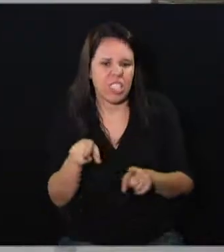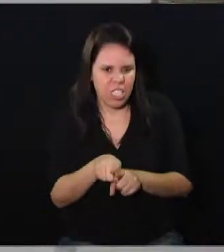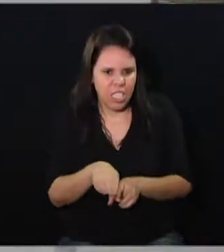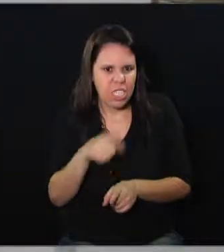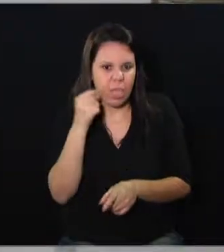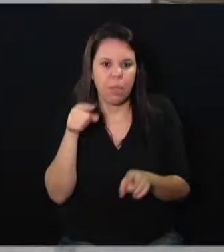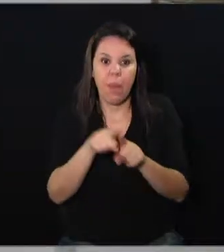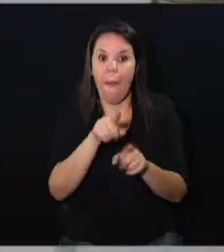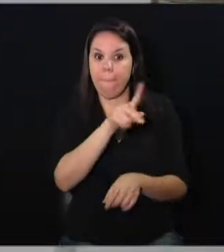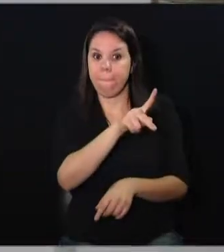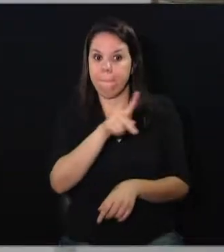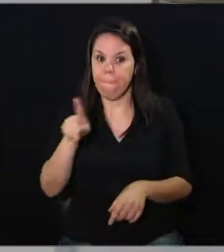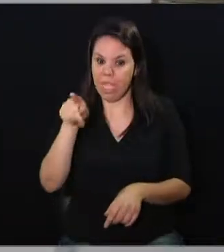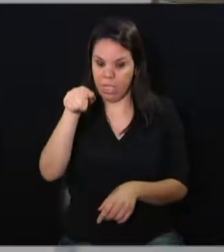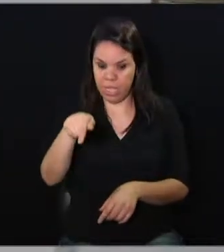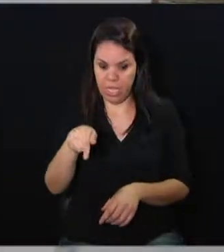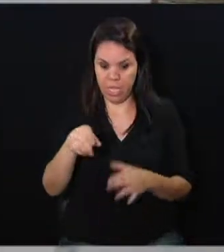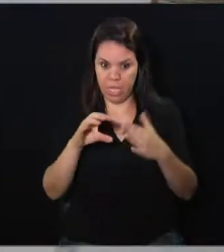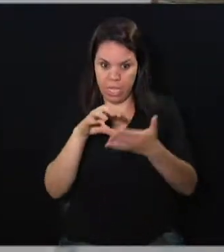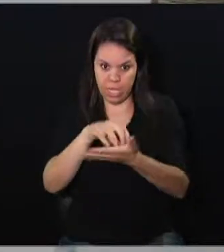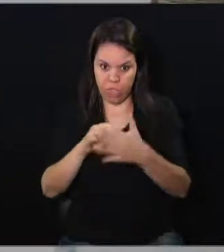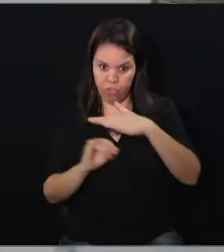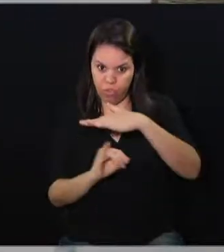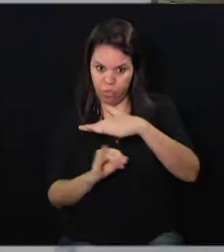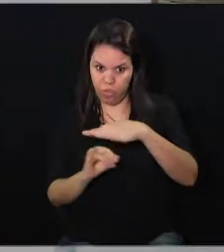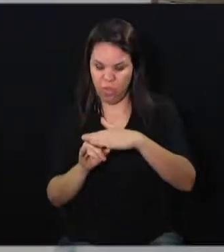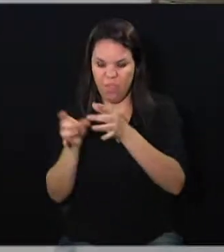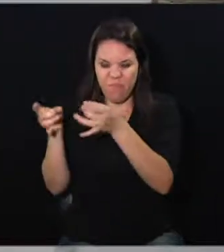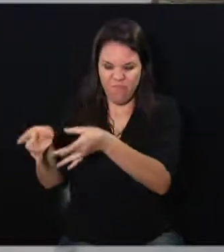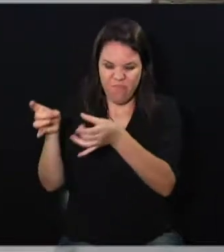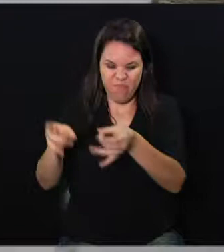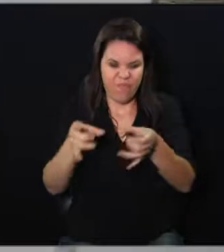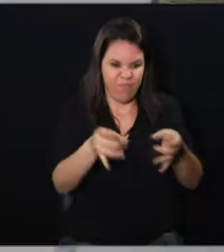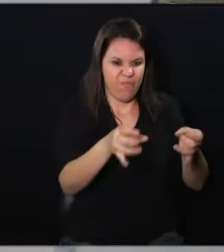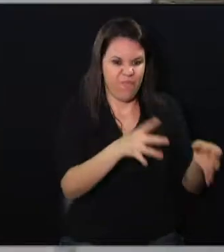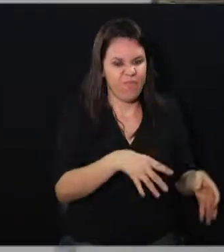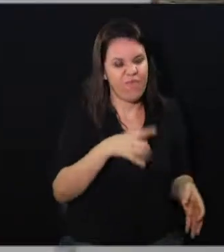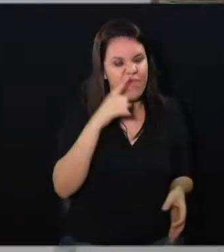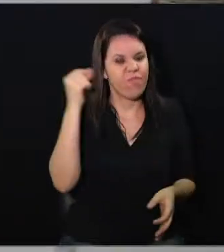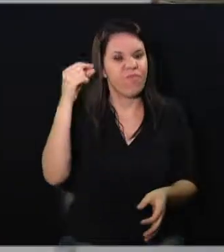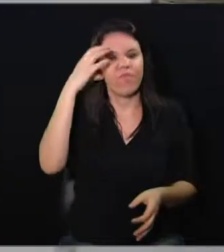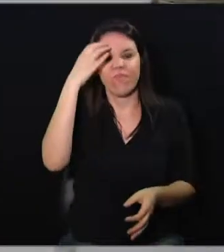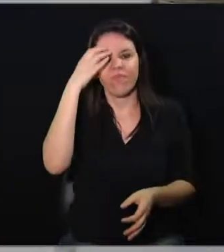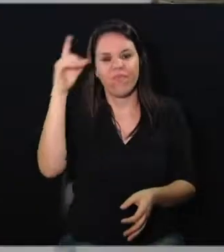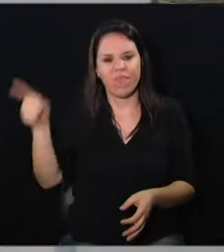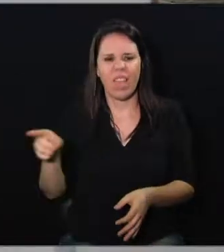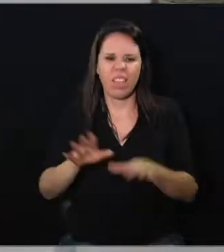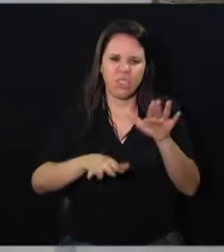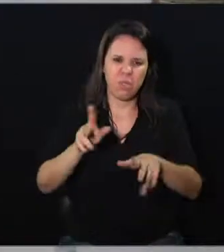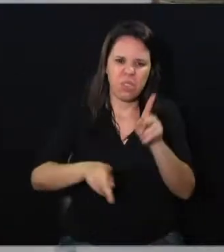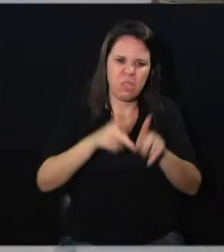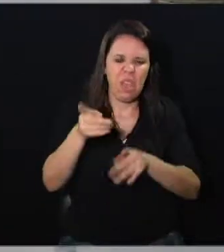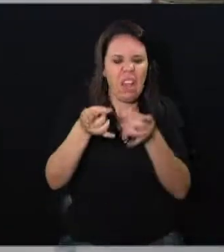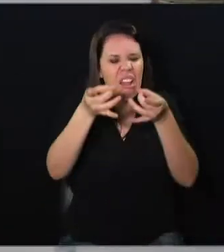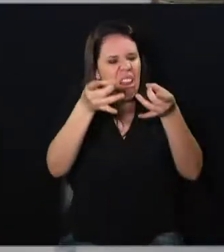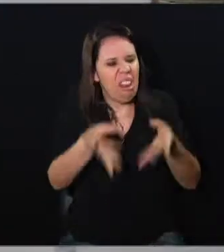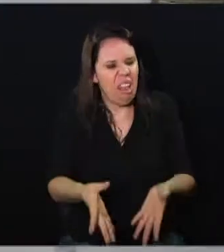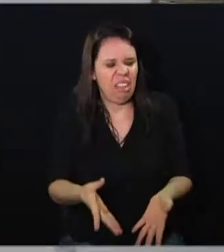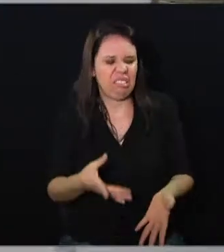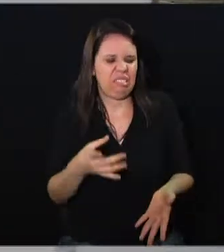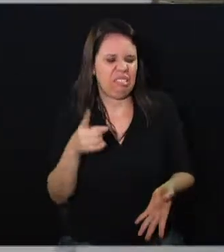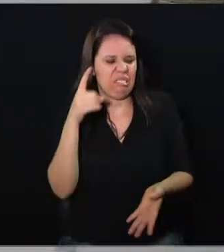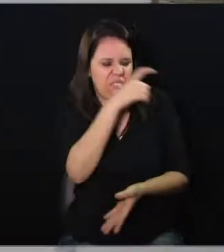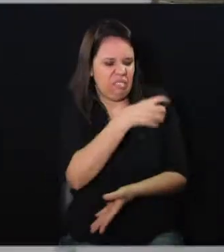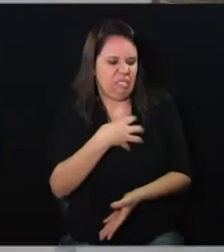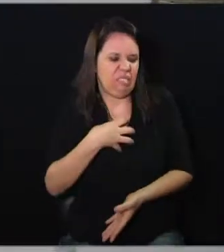o pior problema é o constante abandono de gatos na Lagoa do Taquaral. Às vezes as pessoas largam os gatos aqui numa situação muito difícil